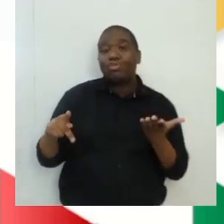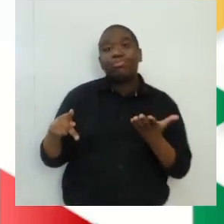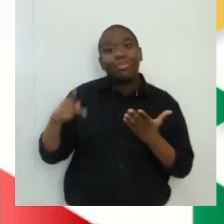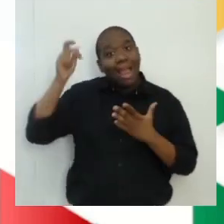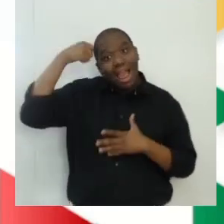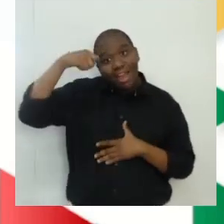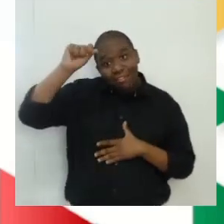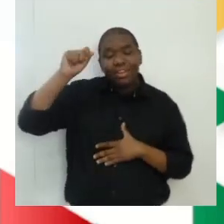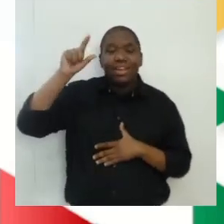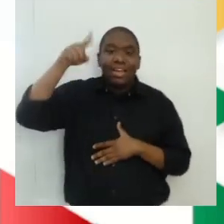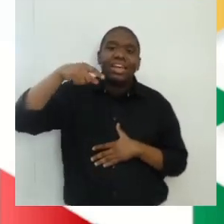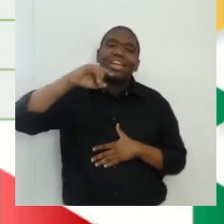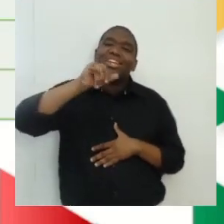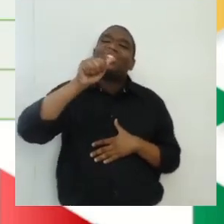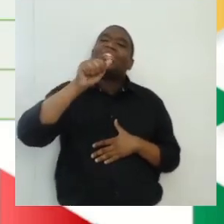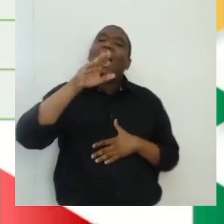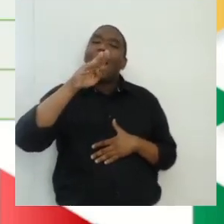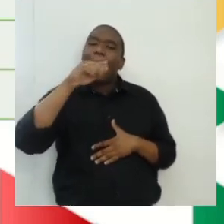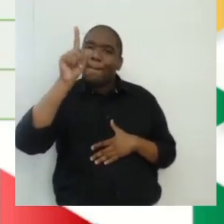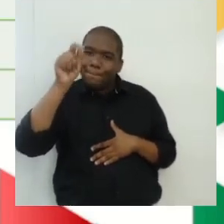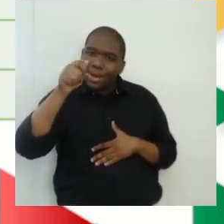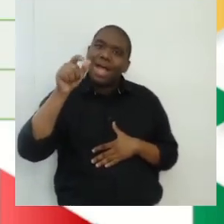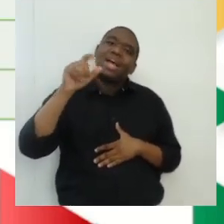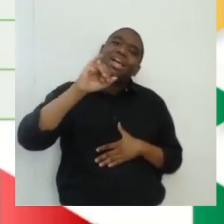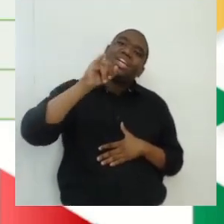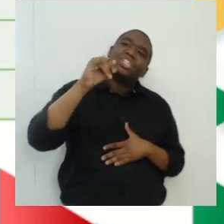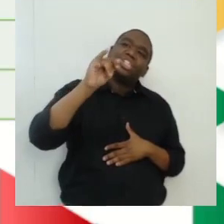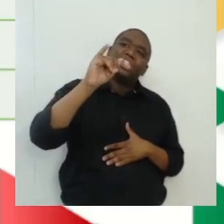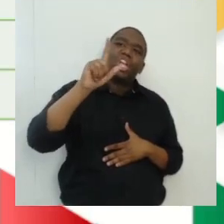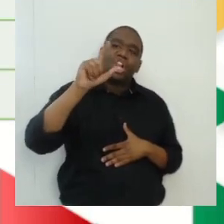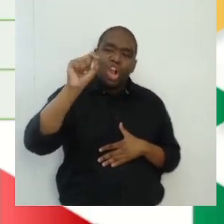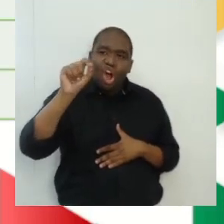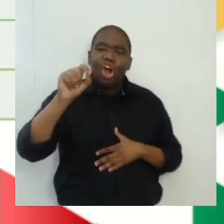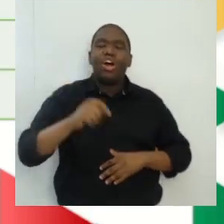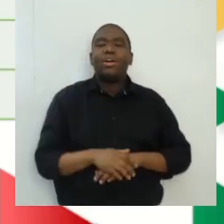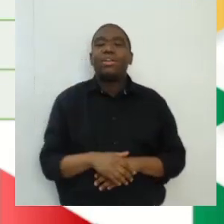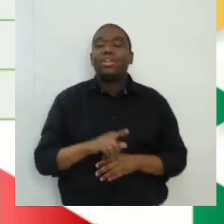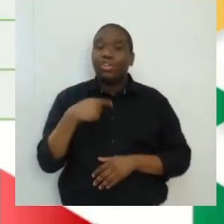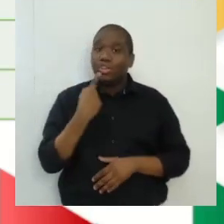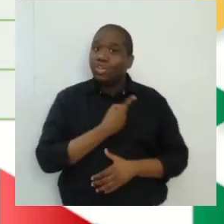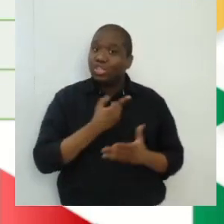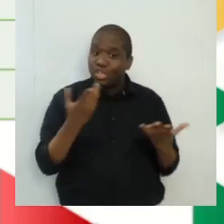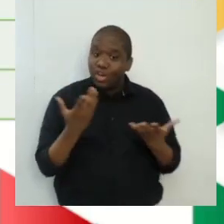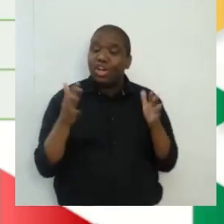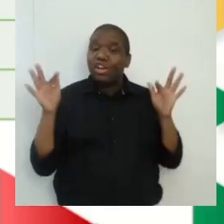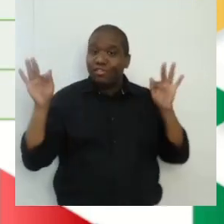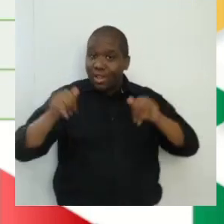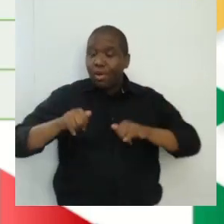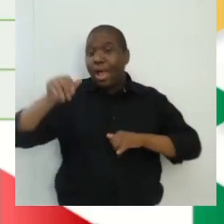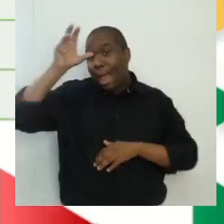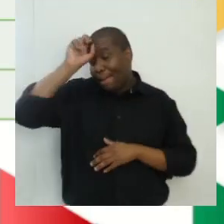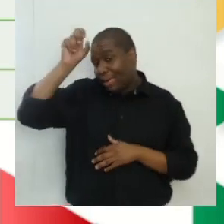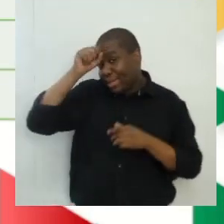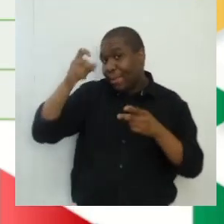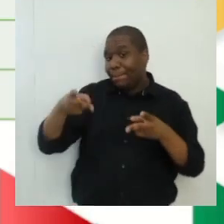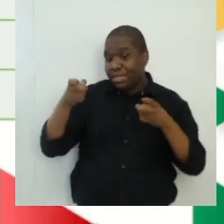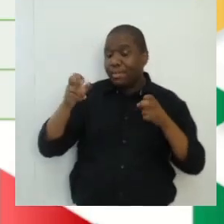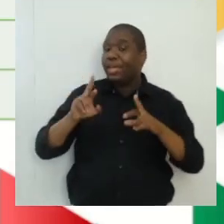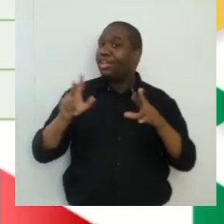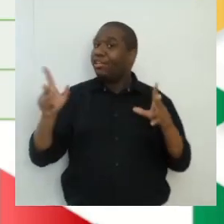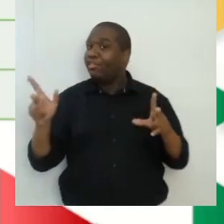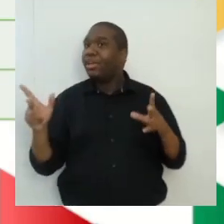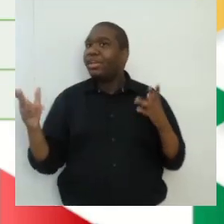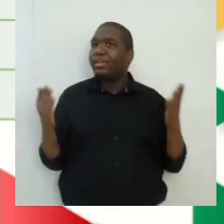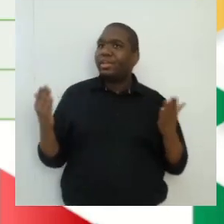giló, jagunço. Para finalizar, a gente vai aprender a diferenciar os parônimos e